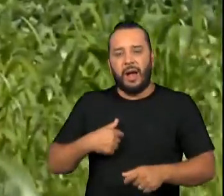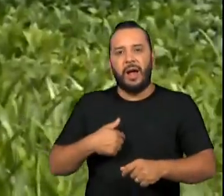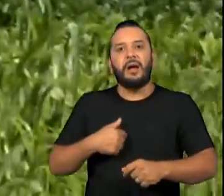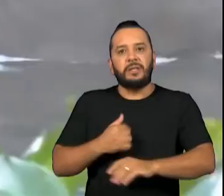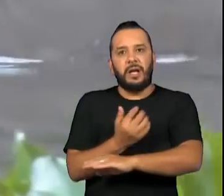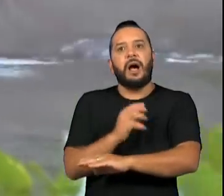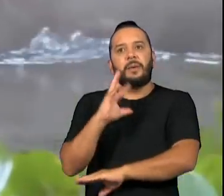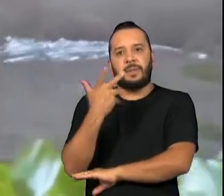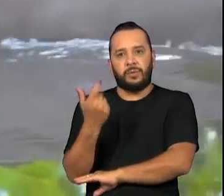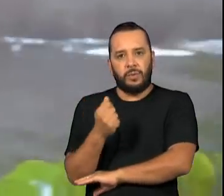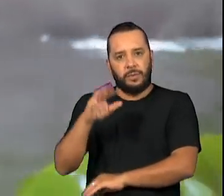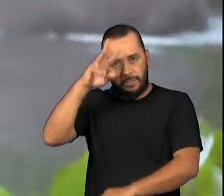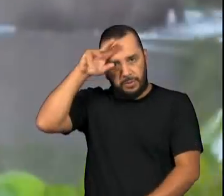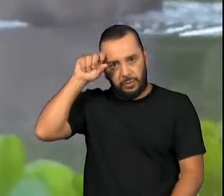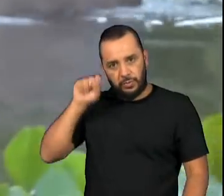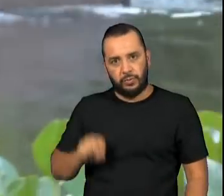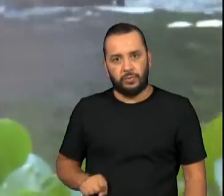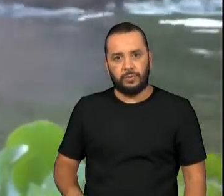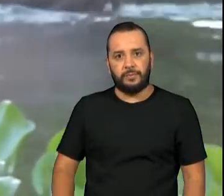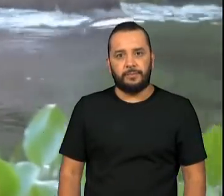Grosso do Sul.